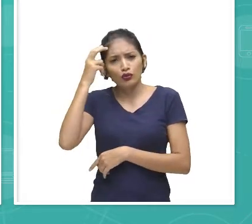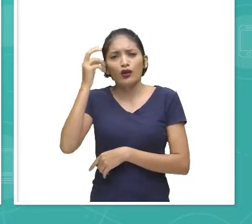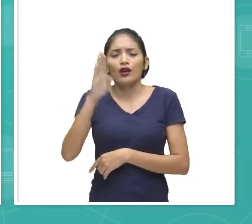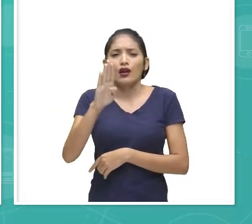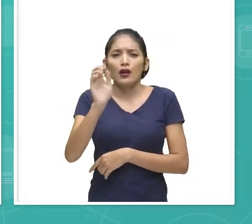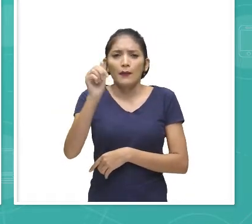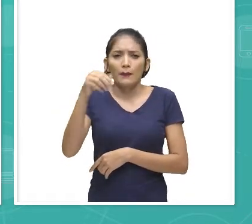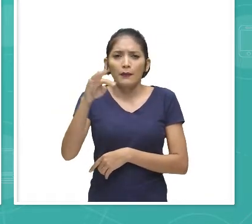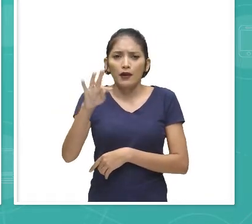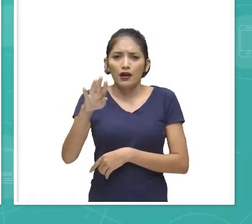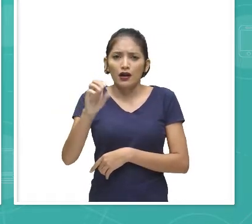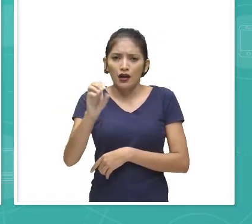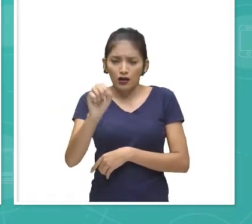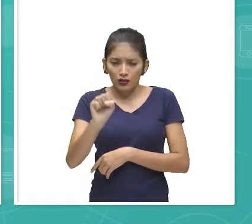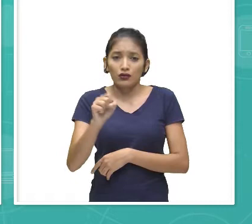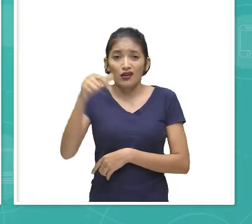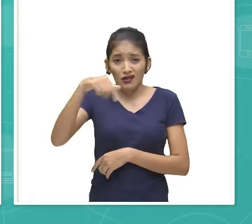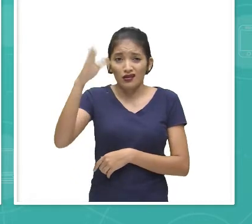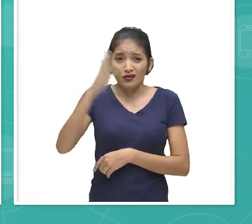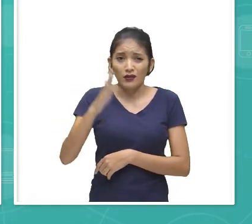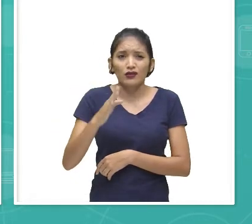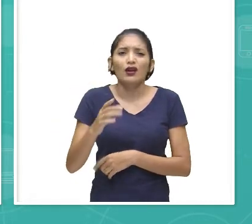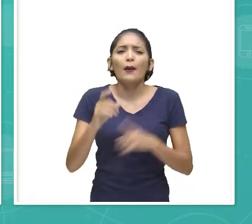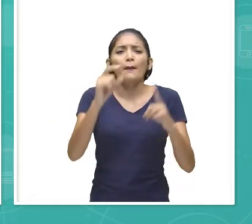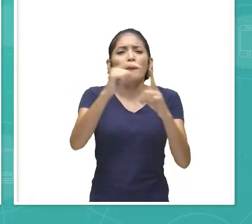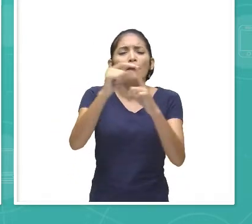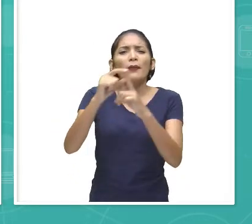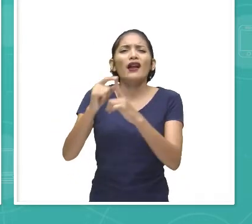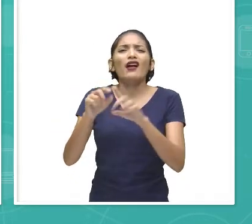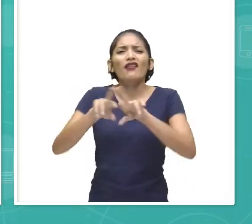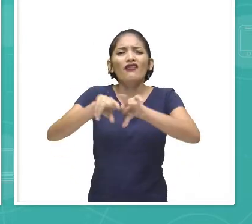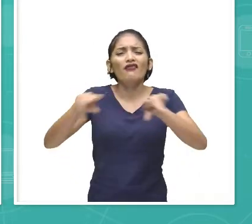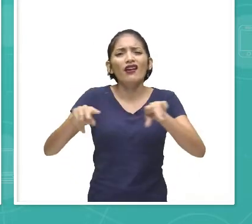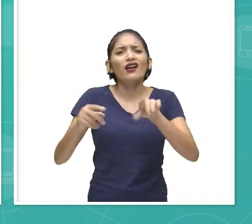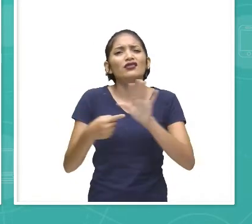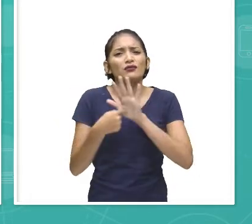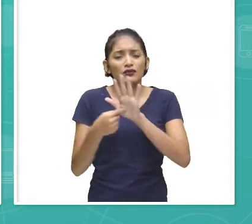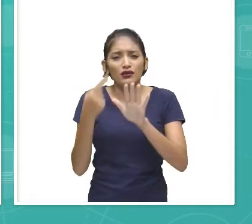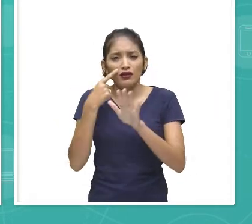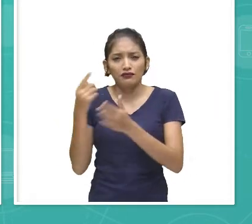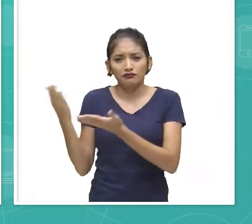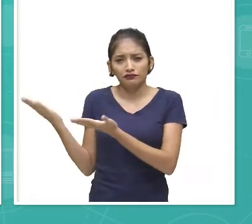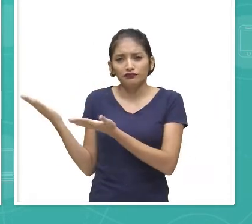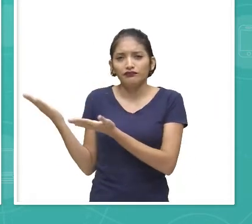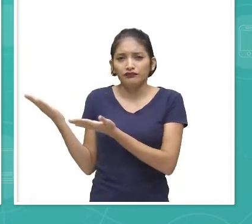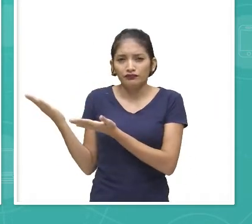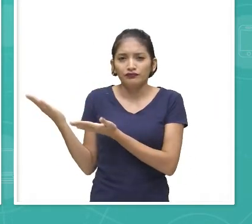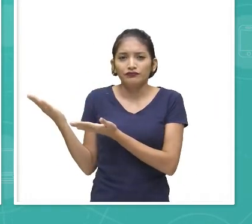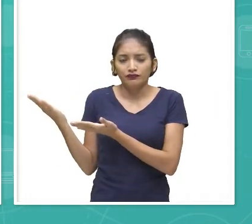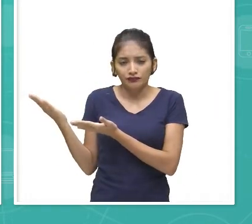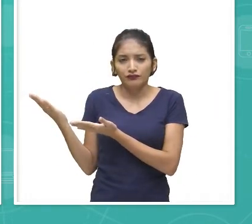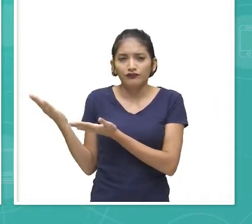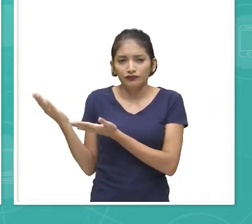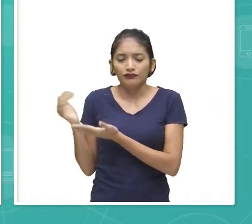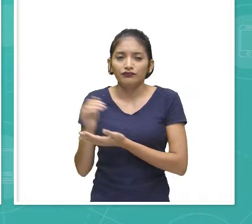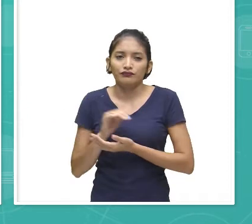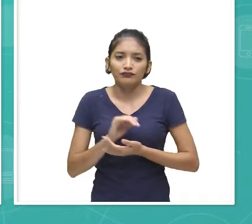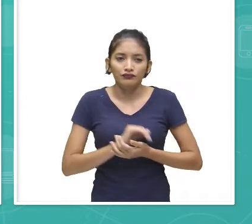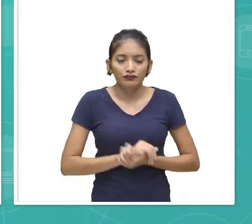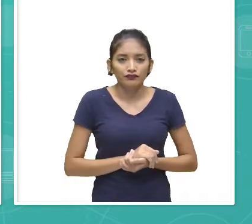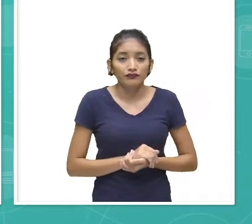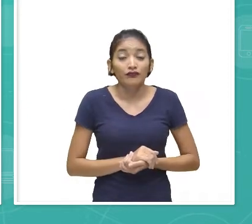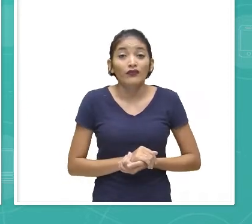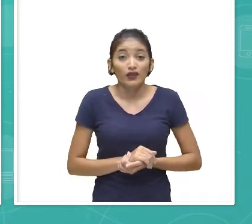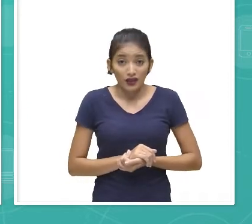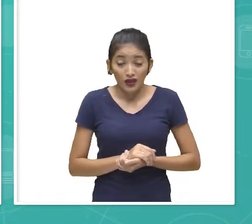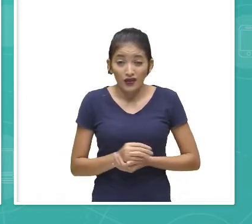como moleque, cafuné, quilombo, caçula, macumba, senzala, fubá e farofa